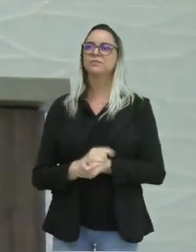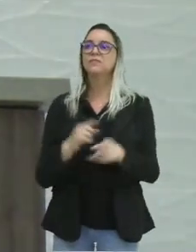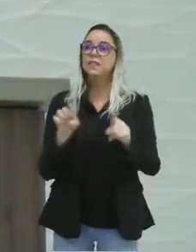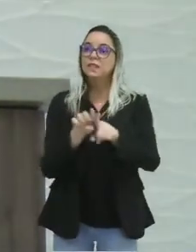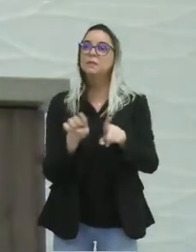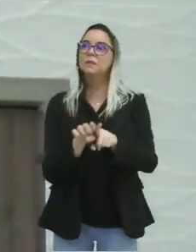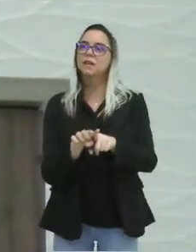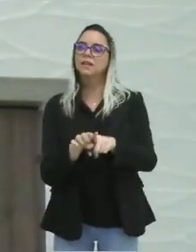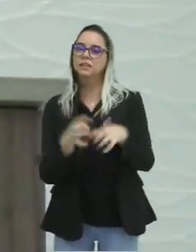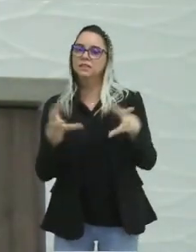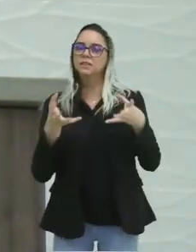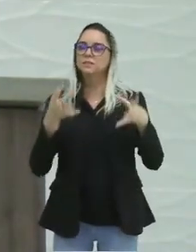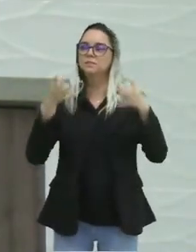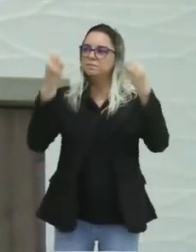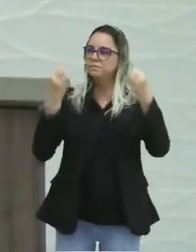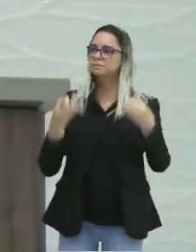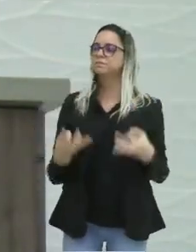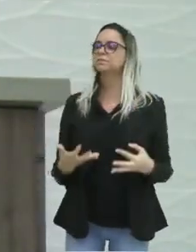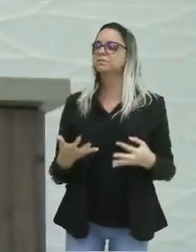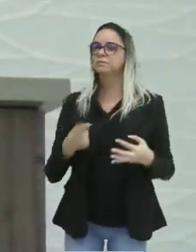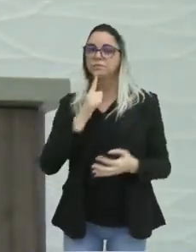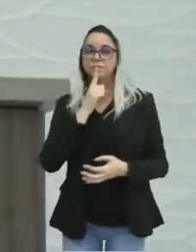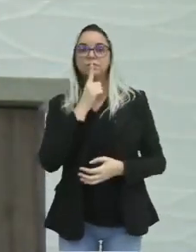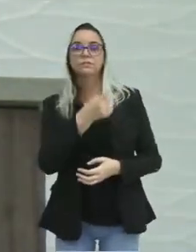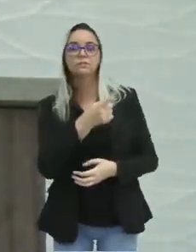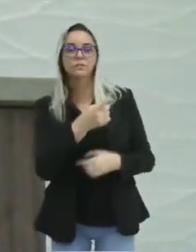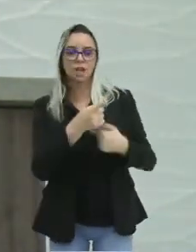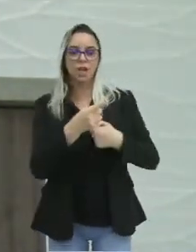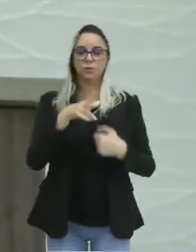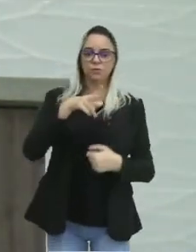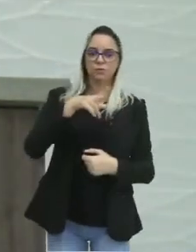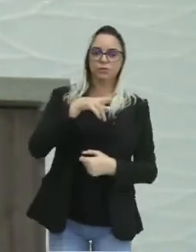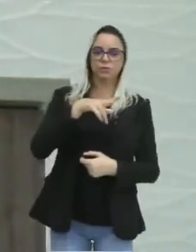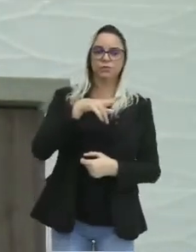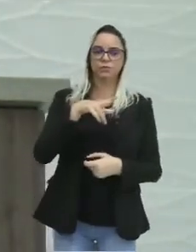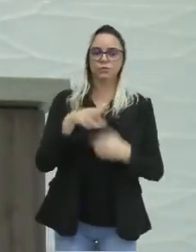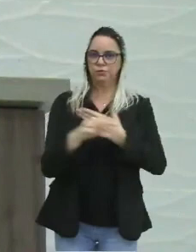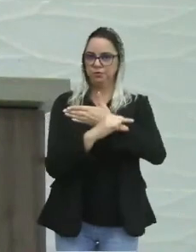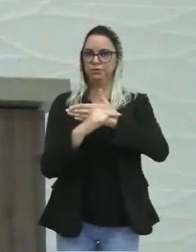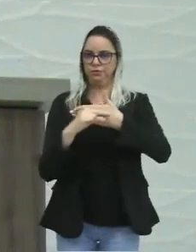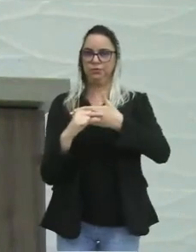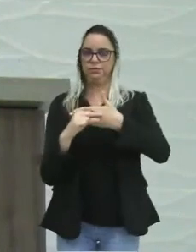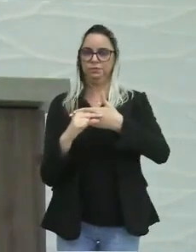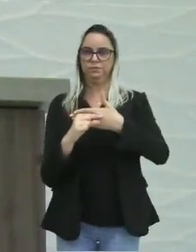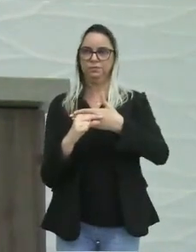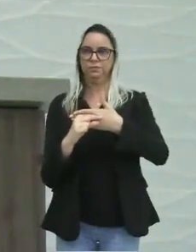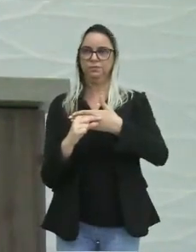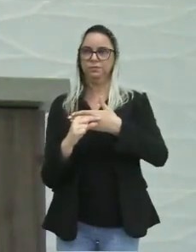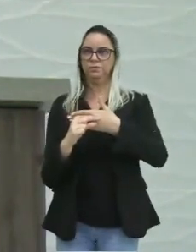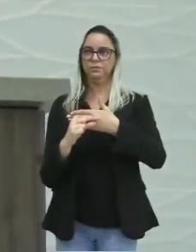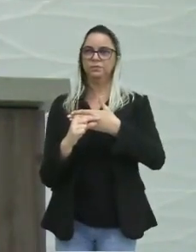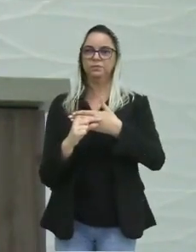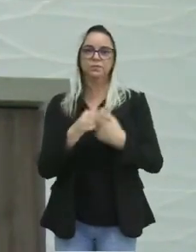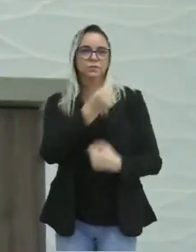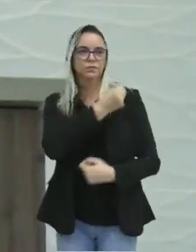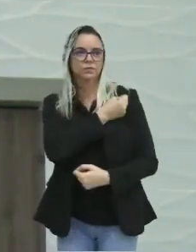Quero também falar aqui da indicação que fiz no dia de hoje, indicação de número